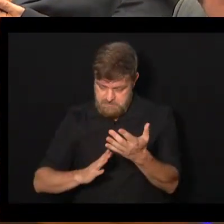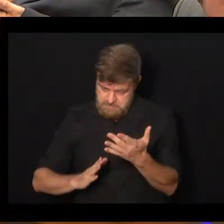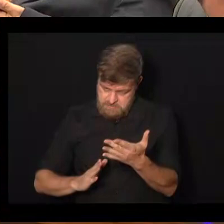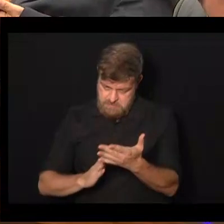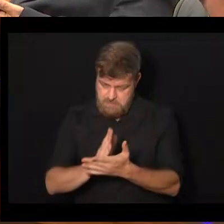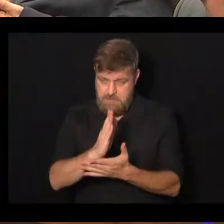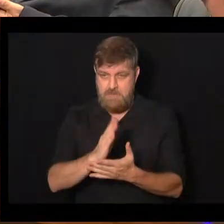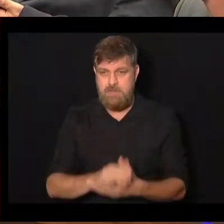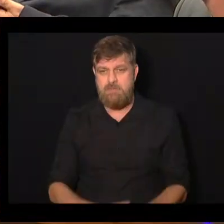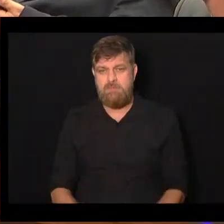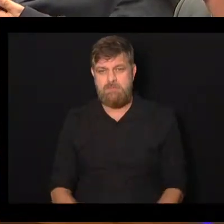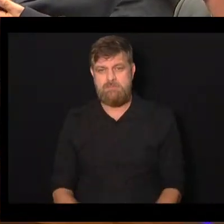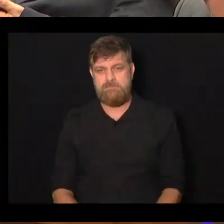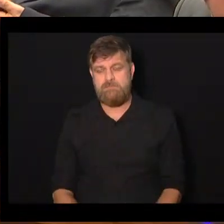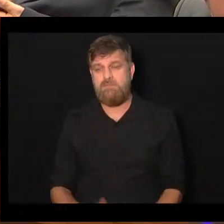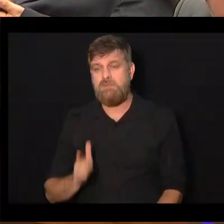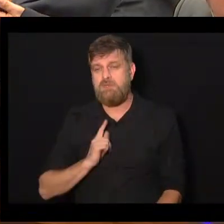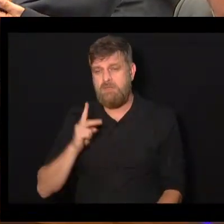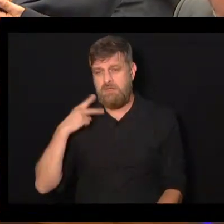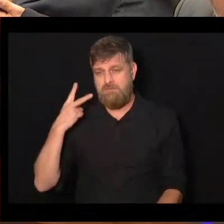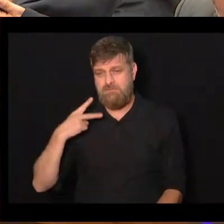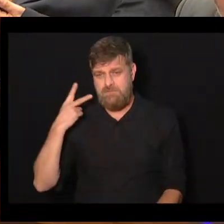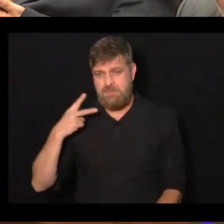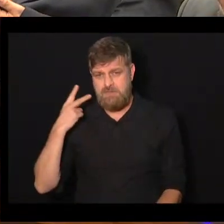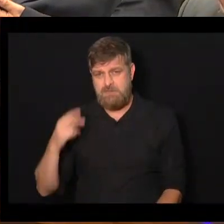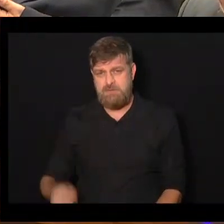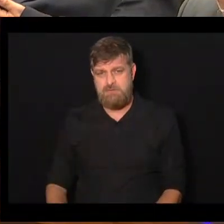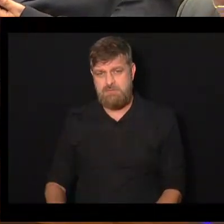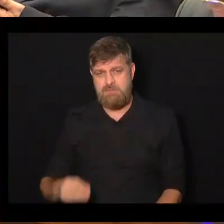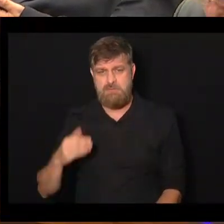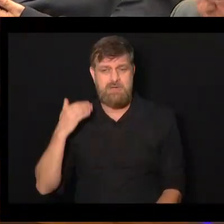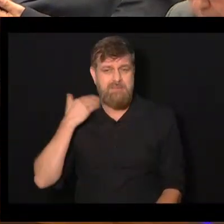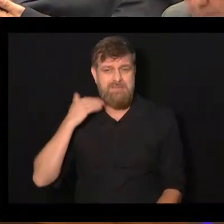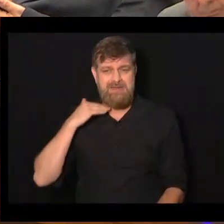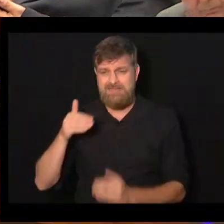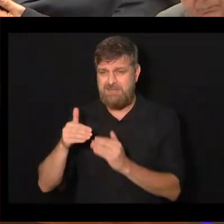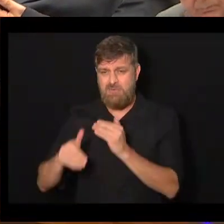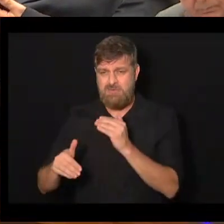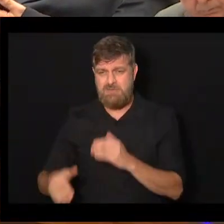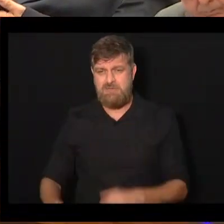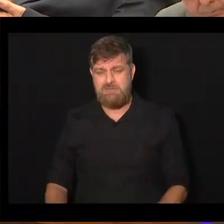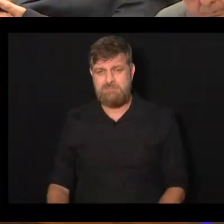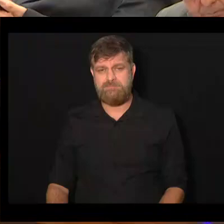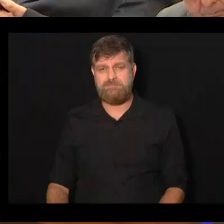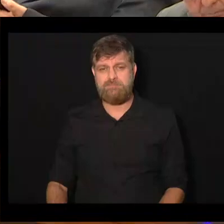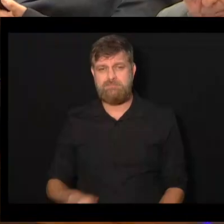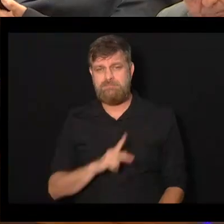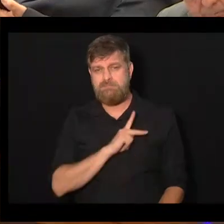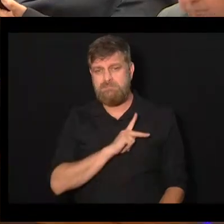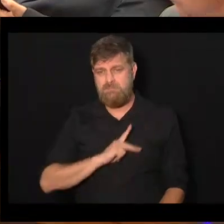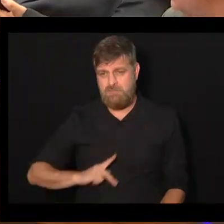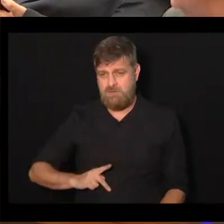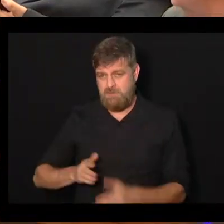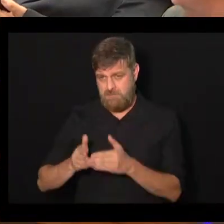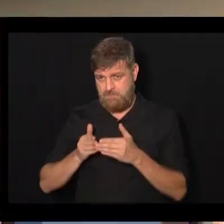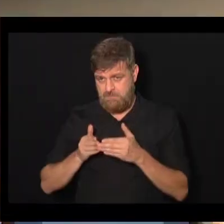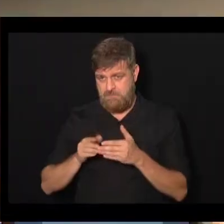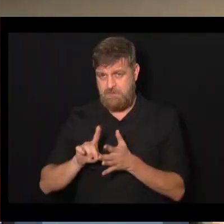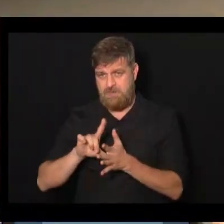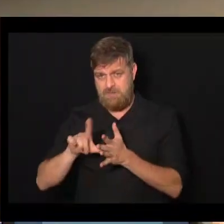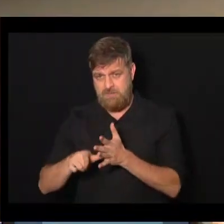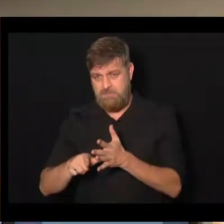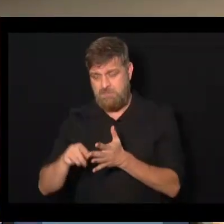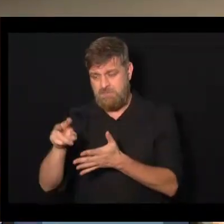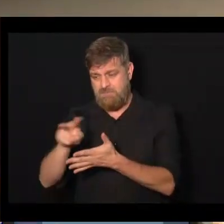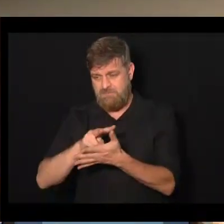como estão. Com o voto contrário da vereadora Mariana Conte, aprovada. Pela ordem, senhor presidente. Pois não, vereador Zé Carlos. Eu gostaria, após ter